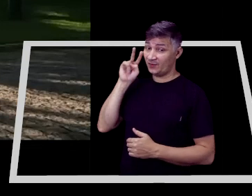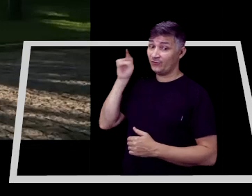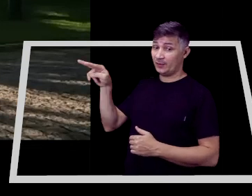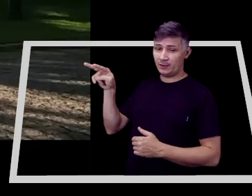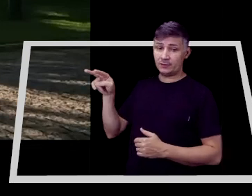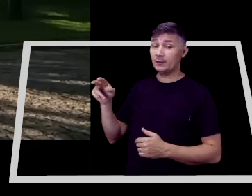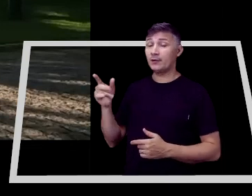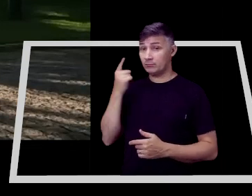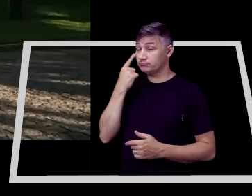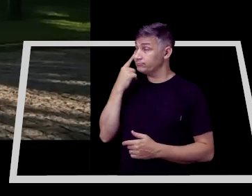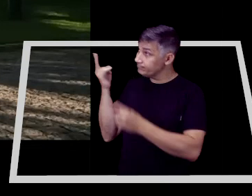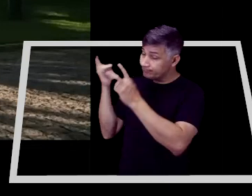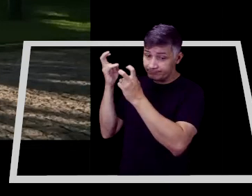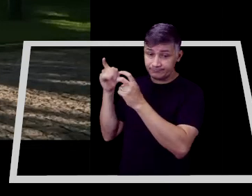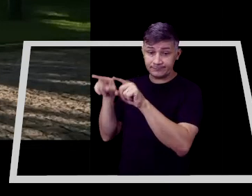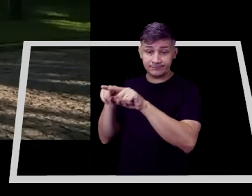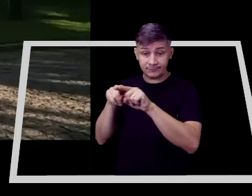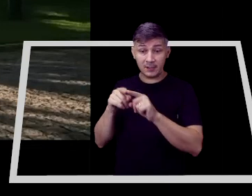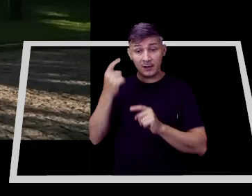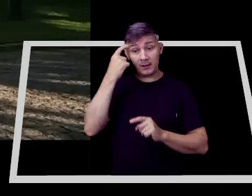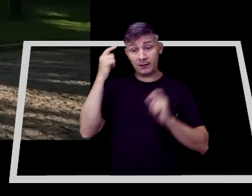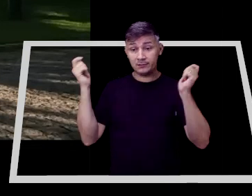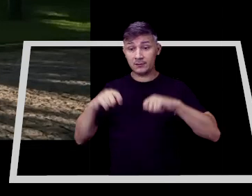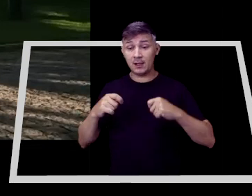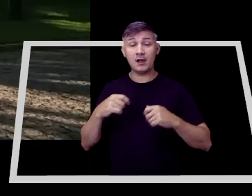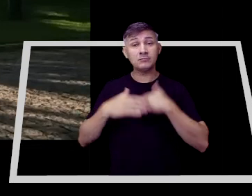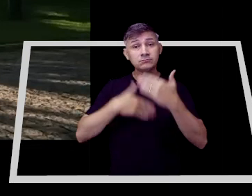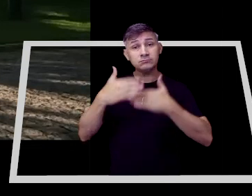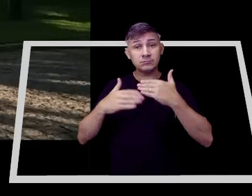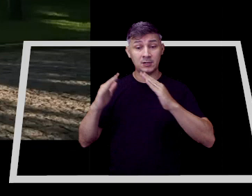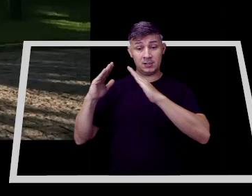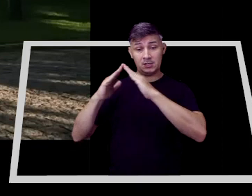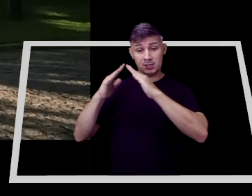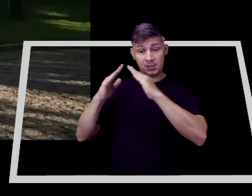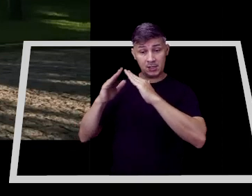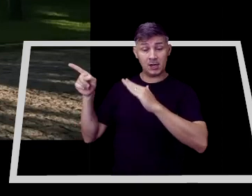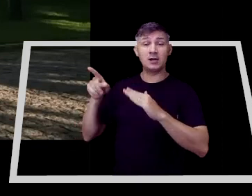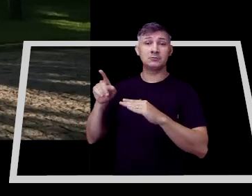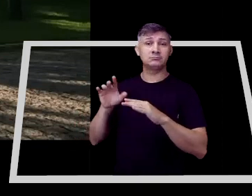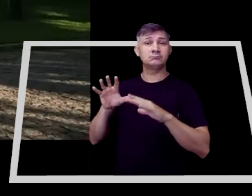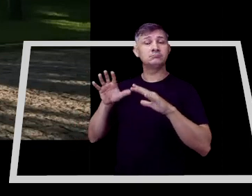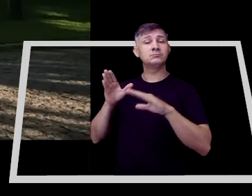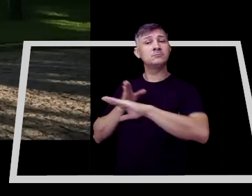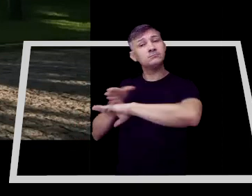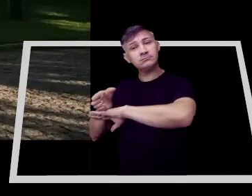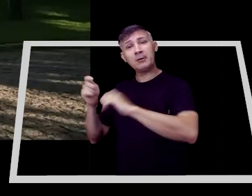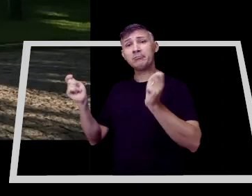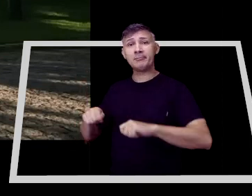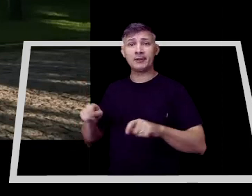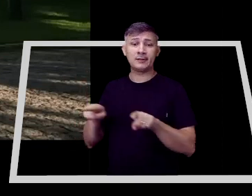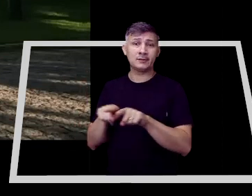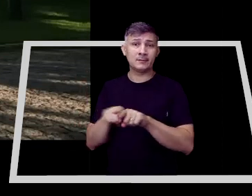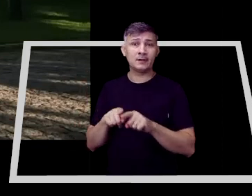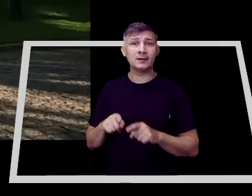como você também cria condições, né, para essa casa, ao ser ocupada, também possibilite os